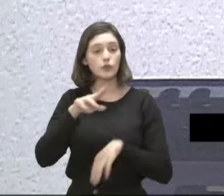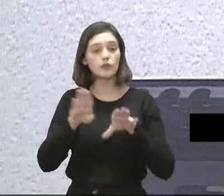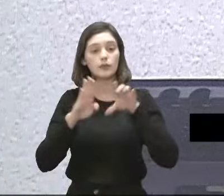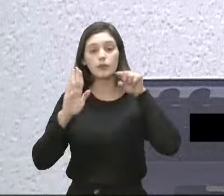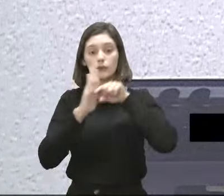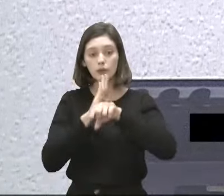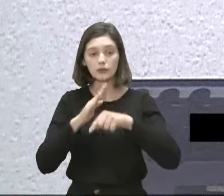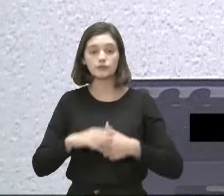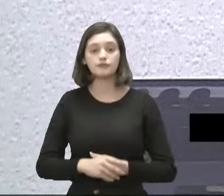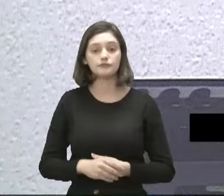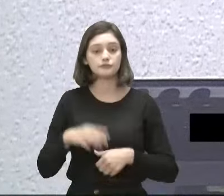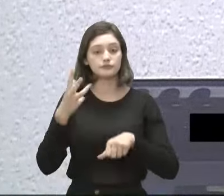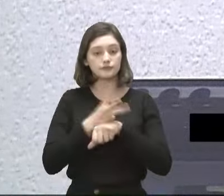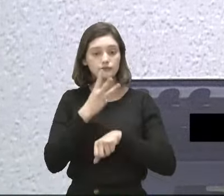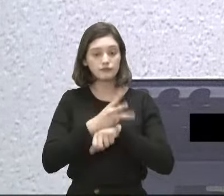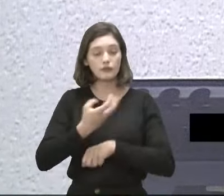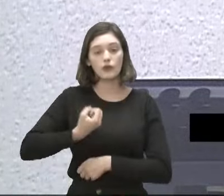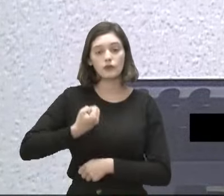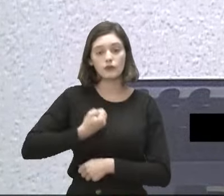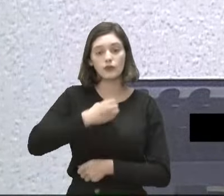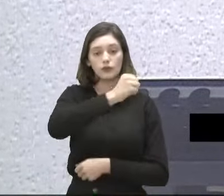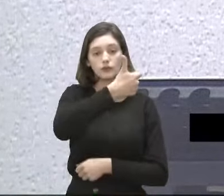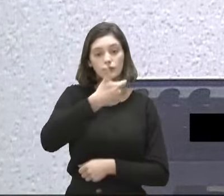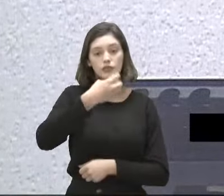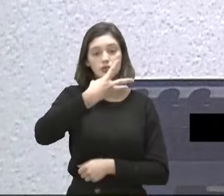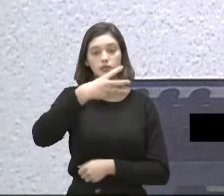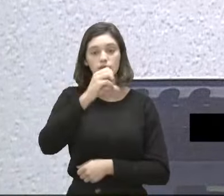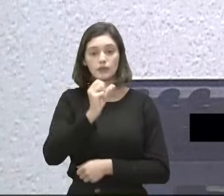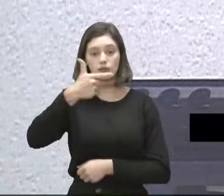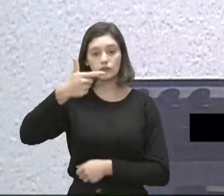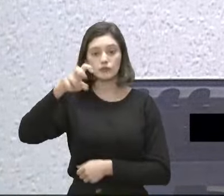questionamento diretamente pelo WhatsApp para o número